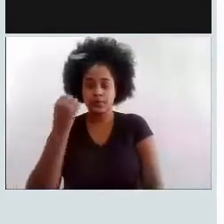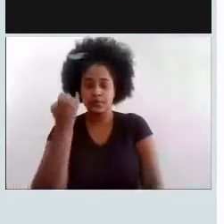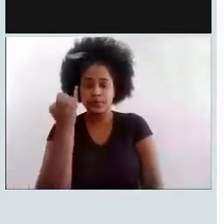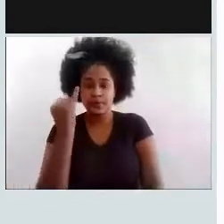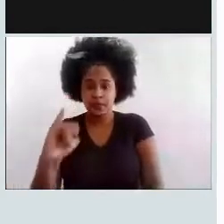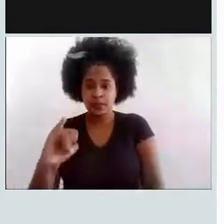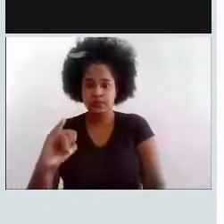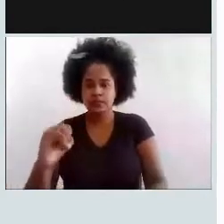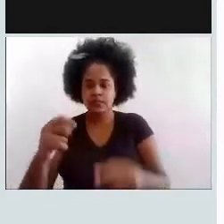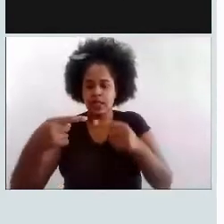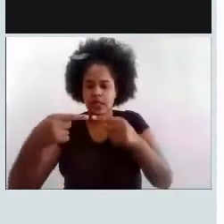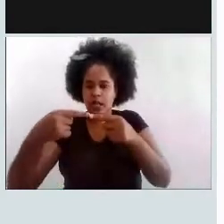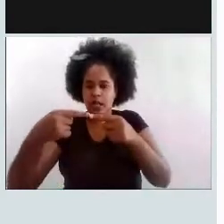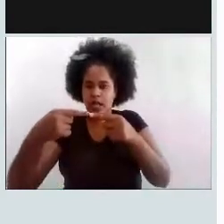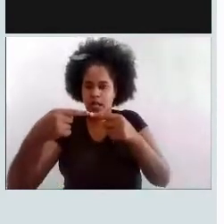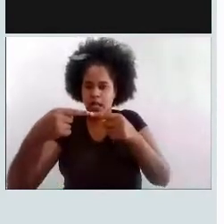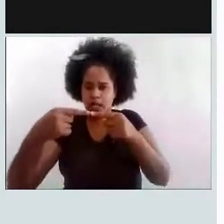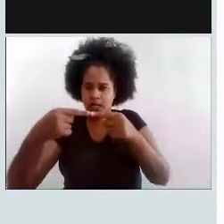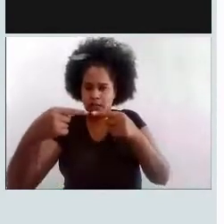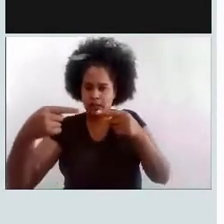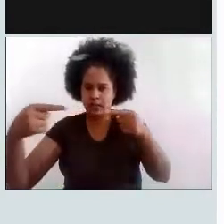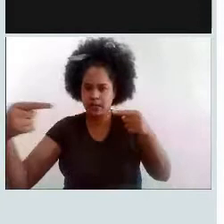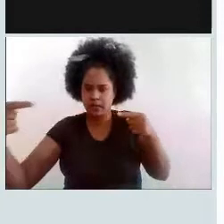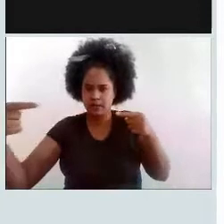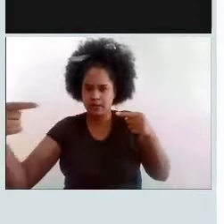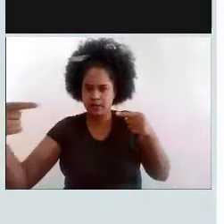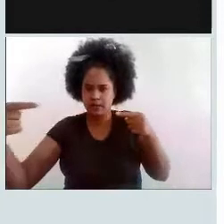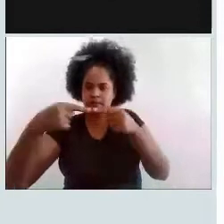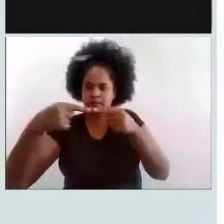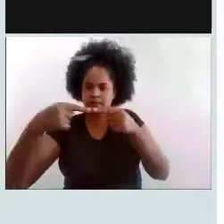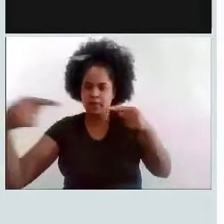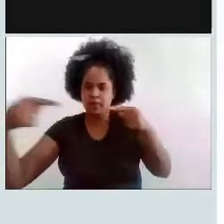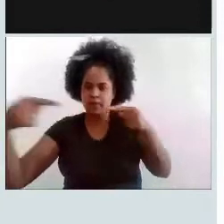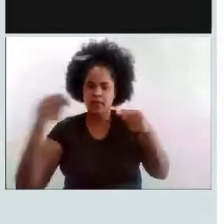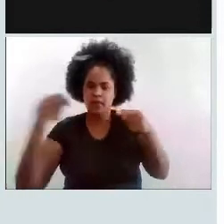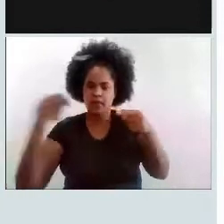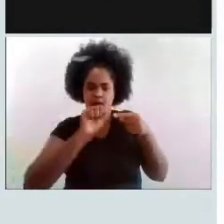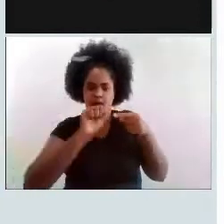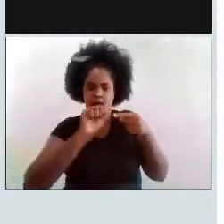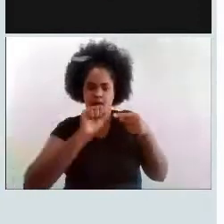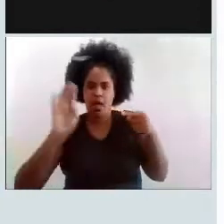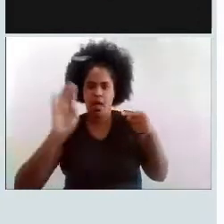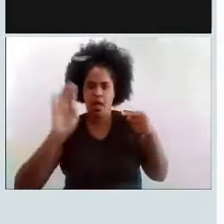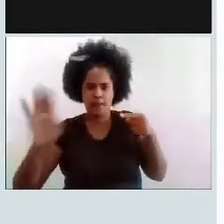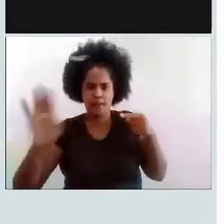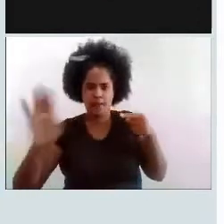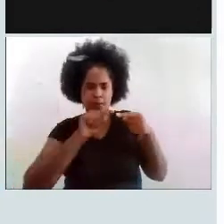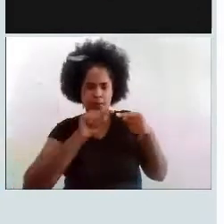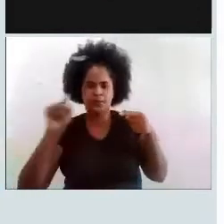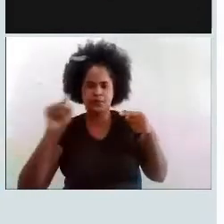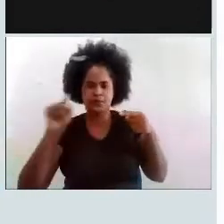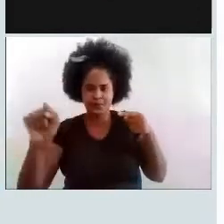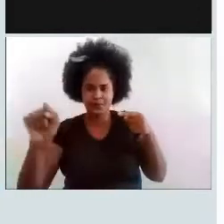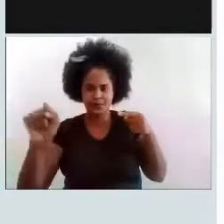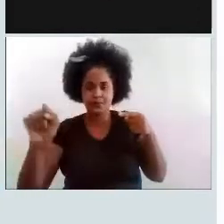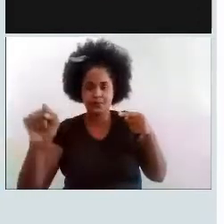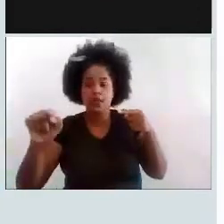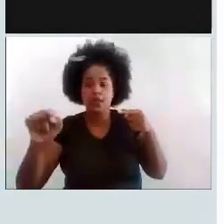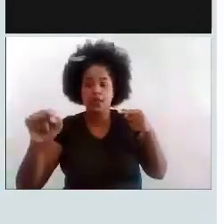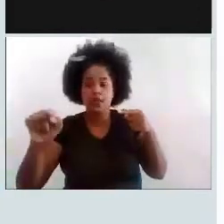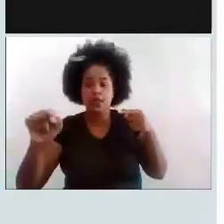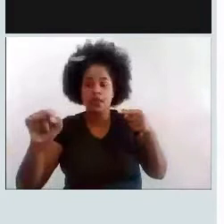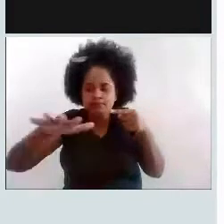plano. Ou seja, vocês estão vendo aí a imagem, onde tem uma reta R e ela